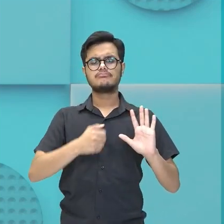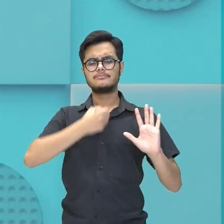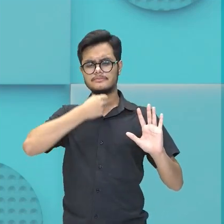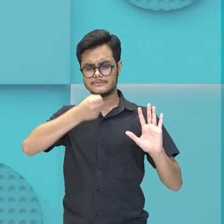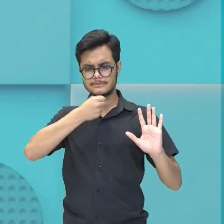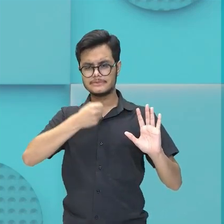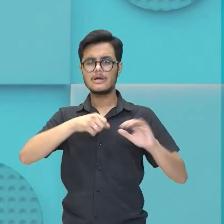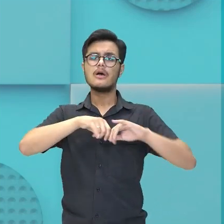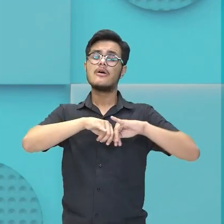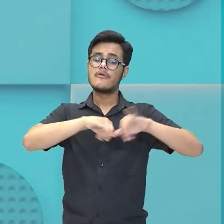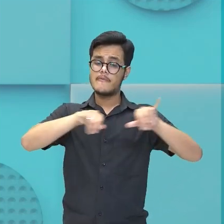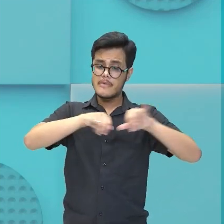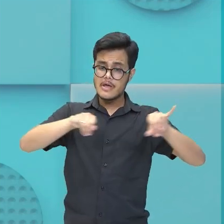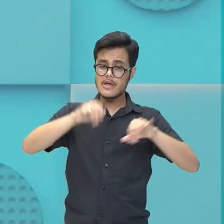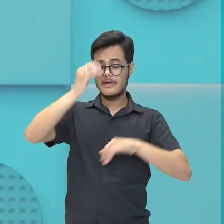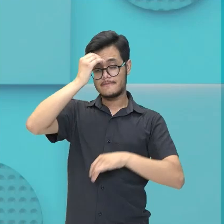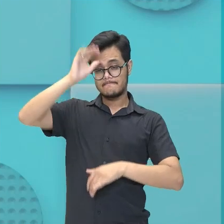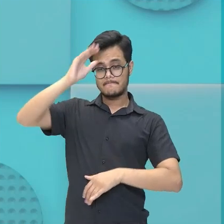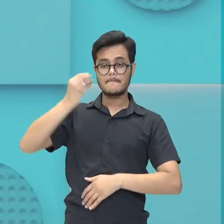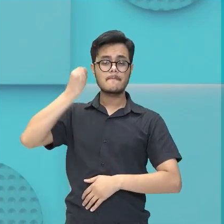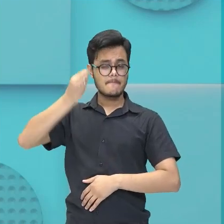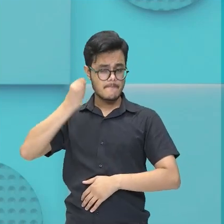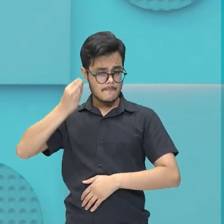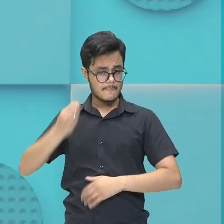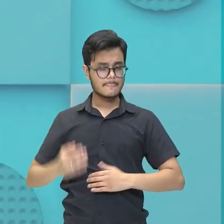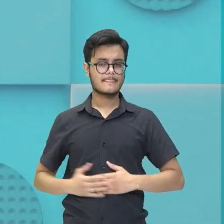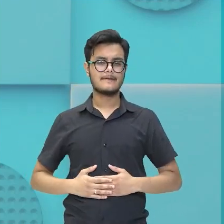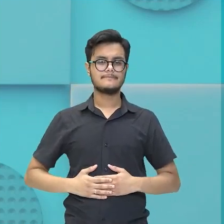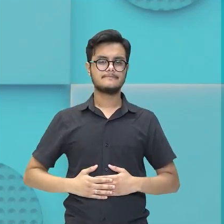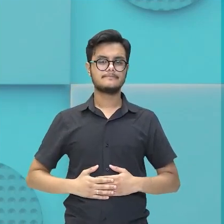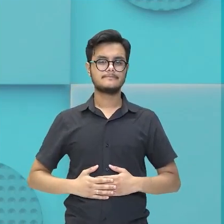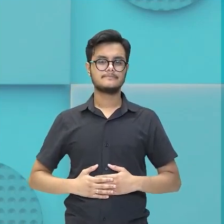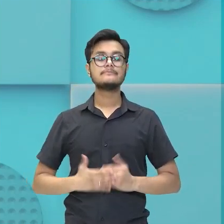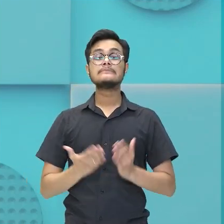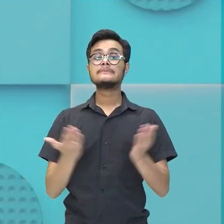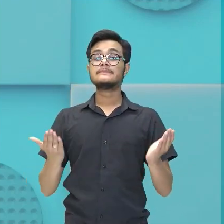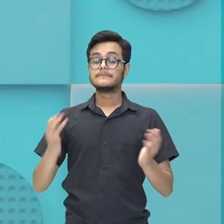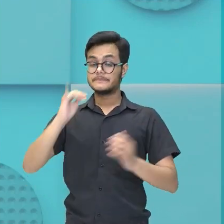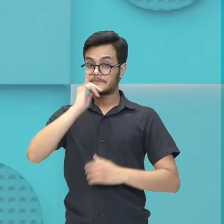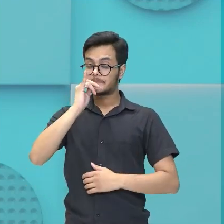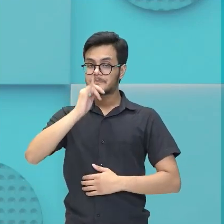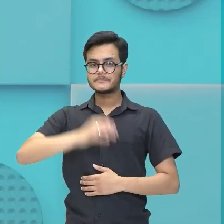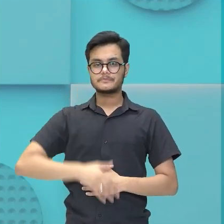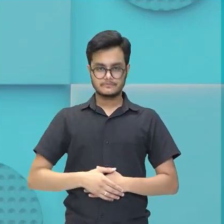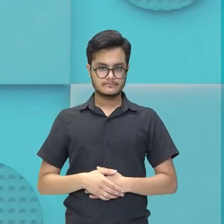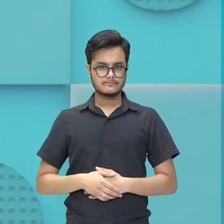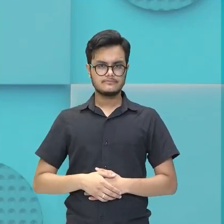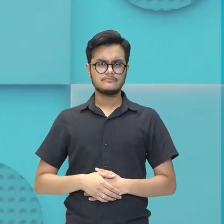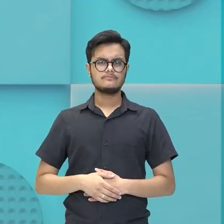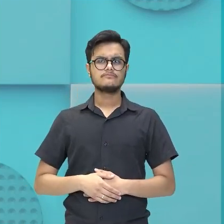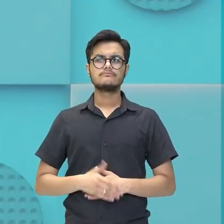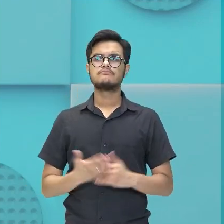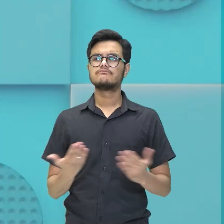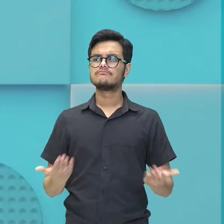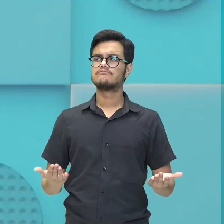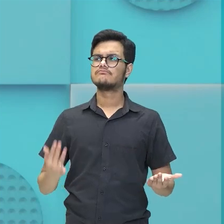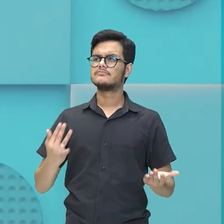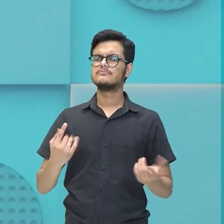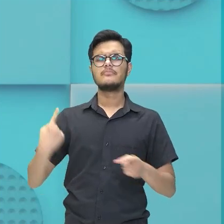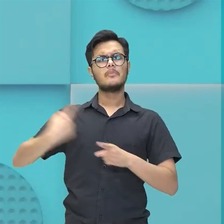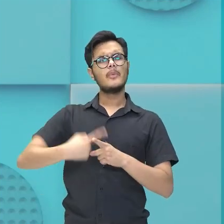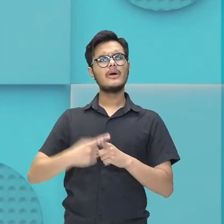questão da divulgação de conhecimento. De onde foi retirada essa ideia de que os moradores, as pessoas que moram em